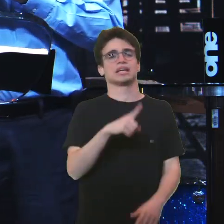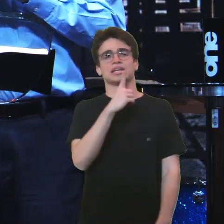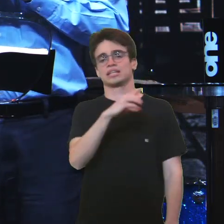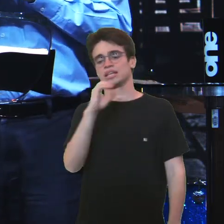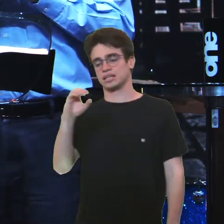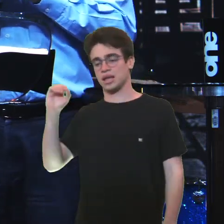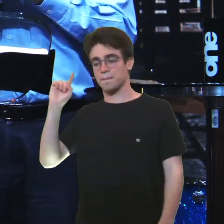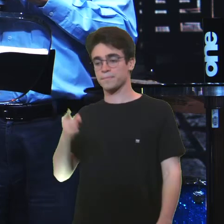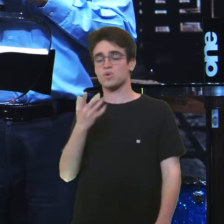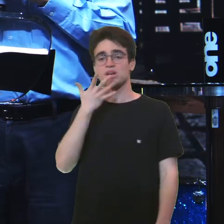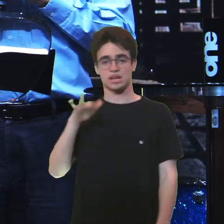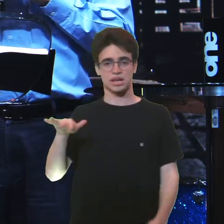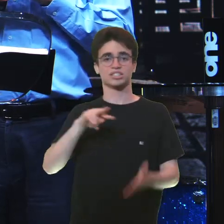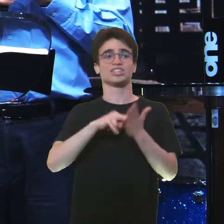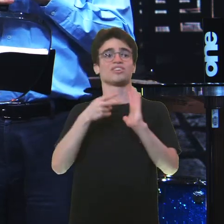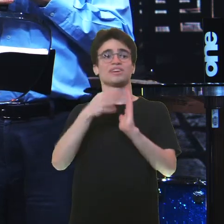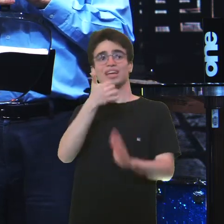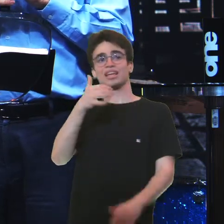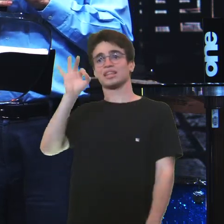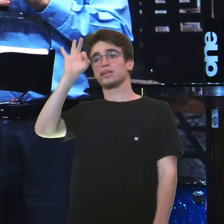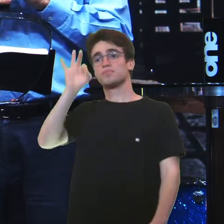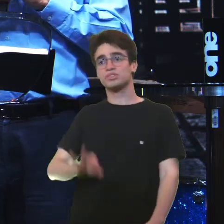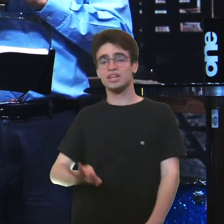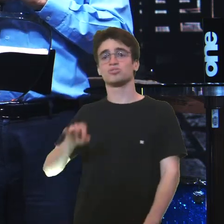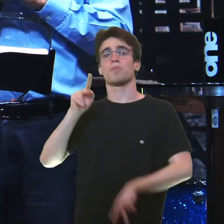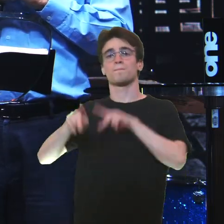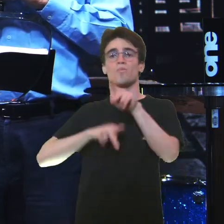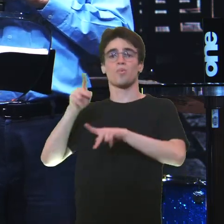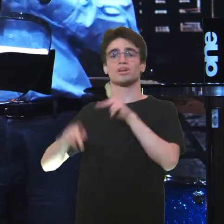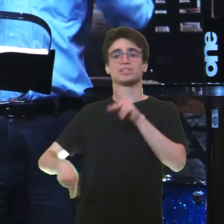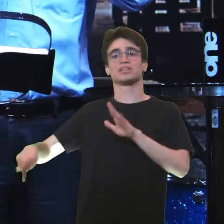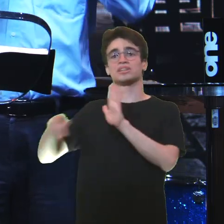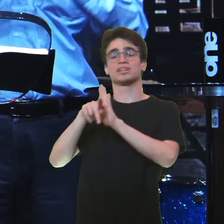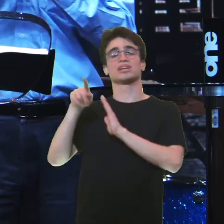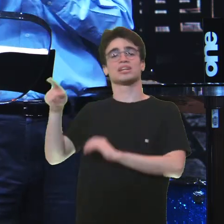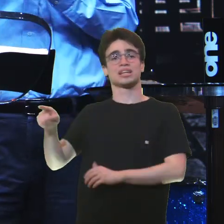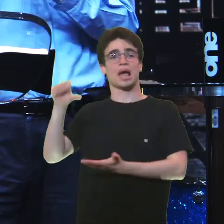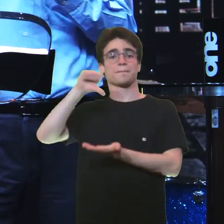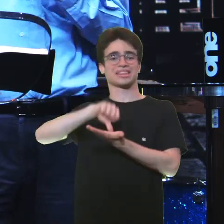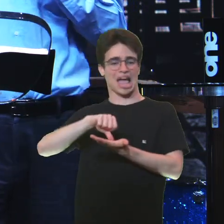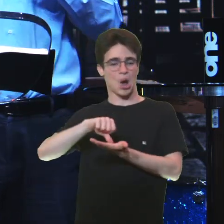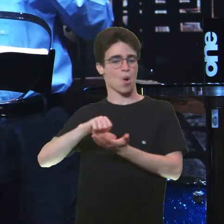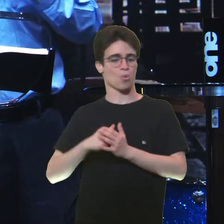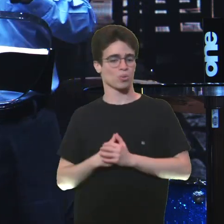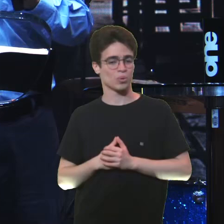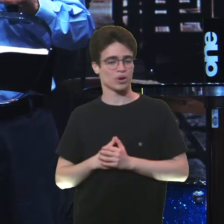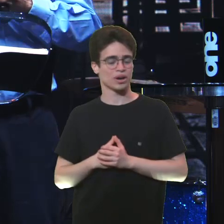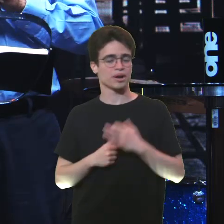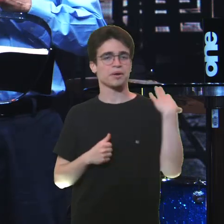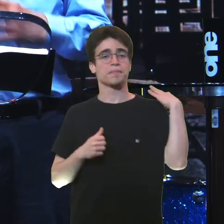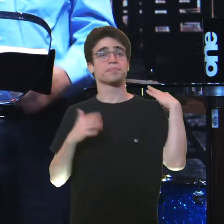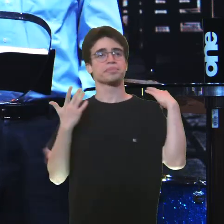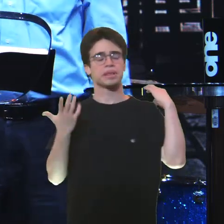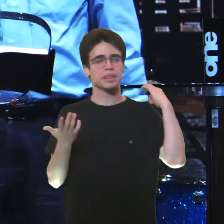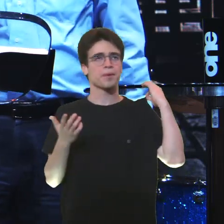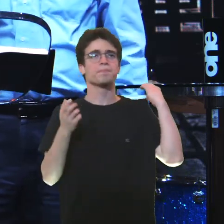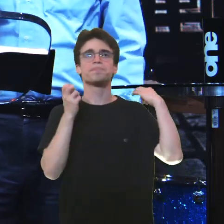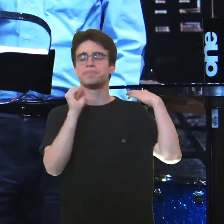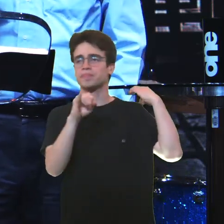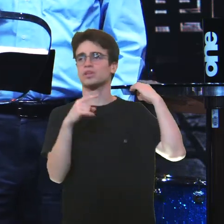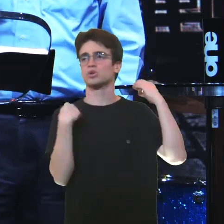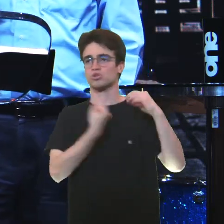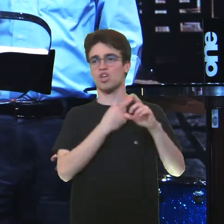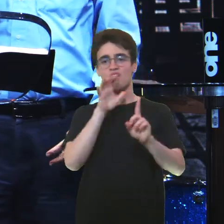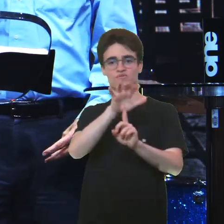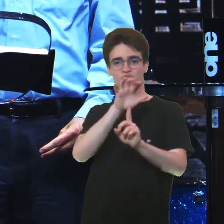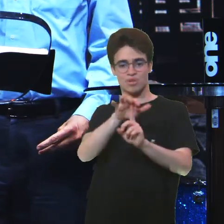100.000 crianças é 10% da população da capital. Entonces dije yo, si afectamos el 10%, Então eu falei, se nós